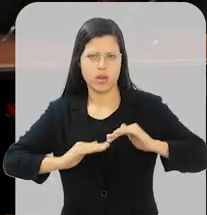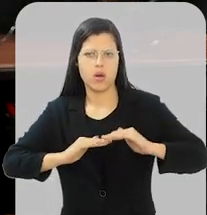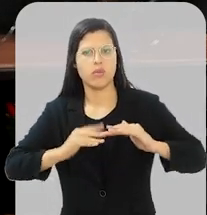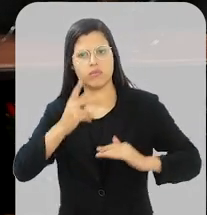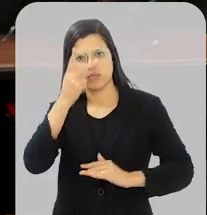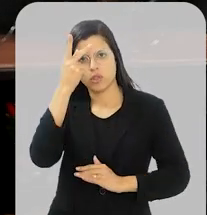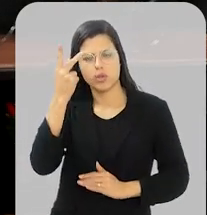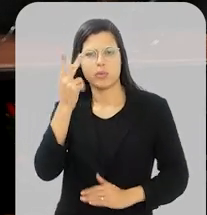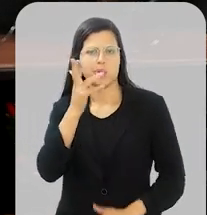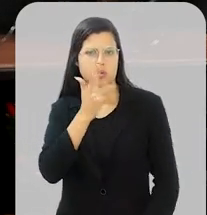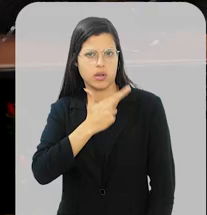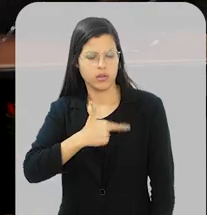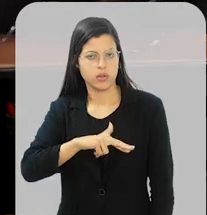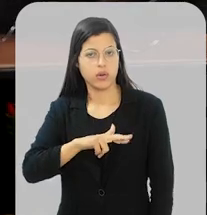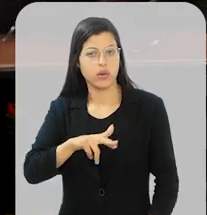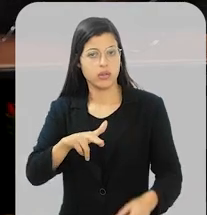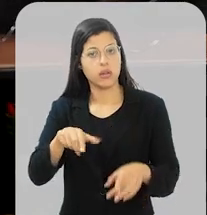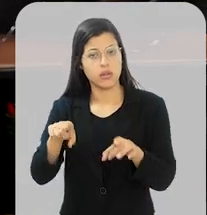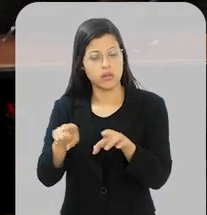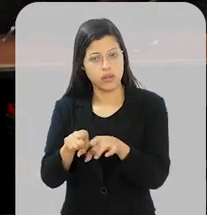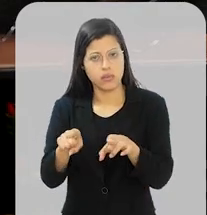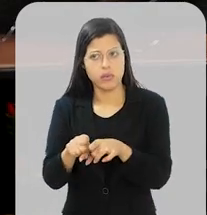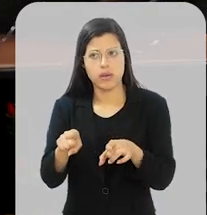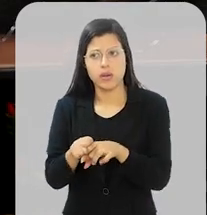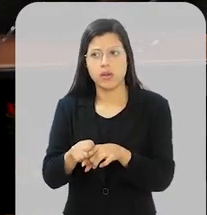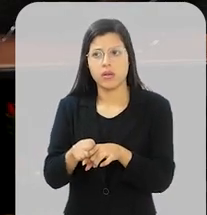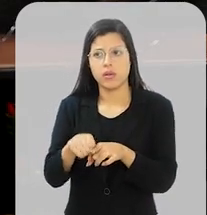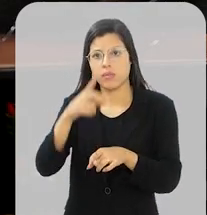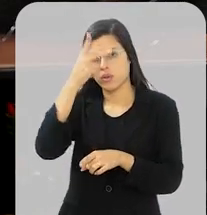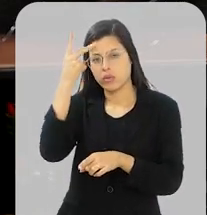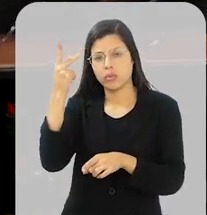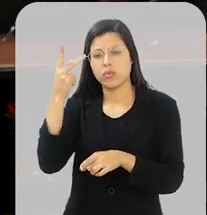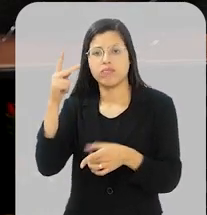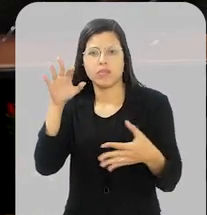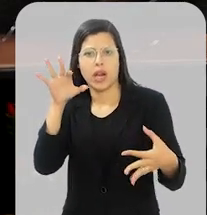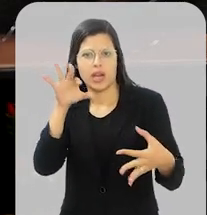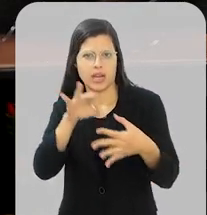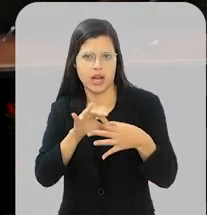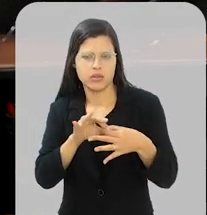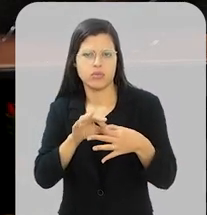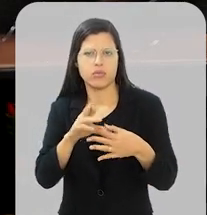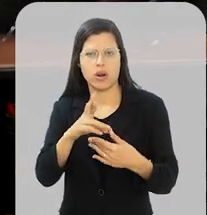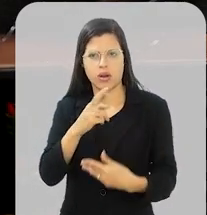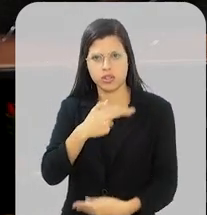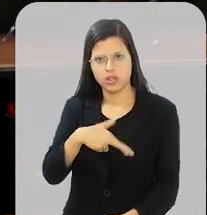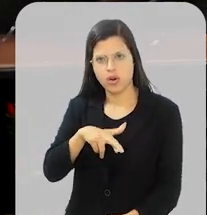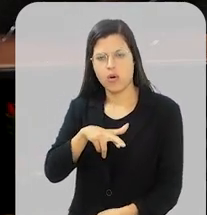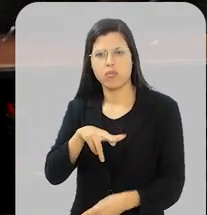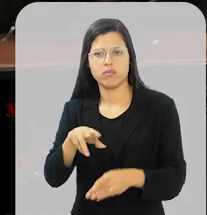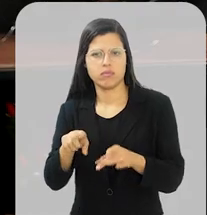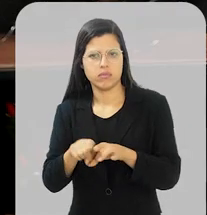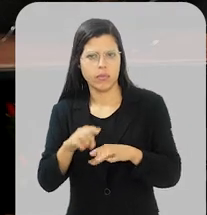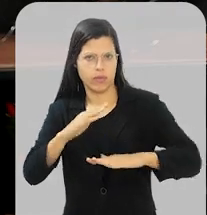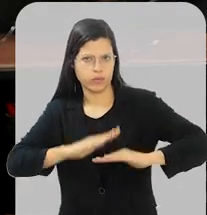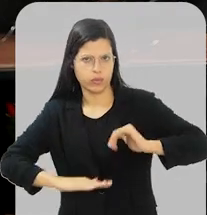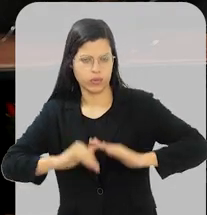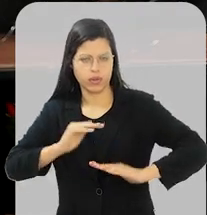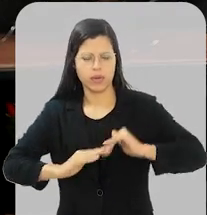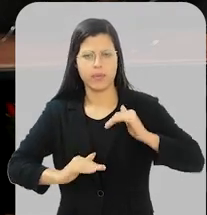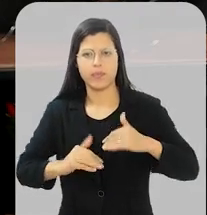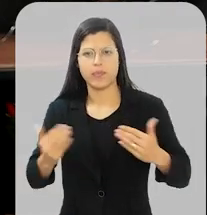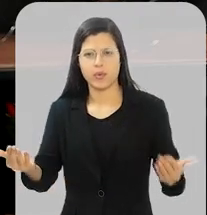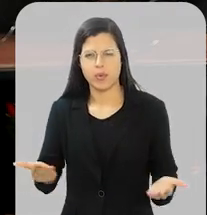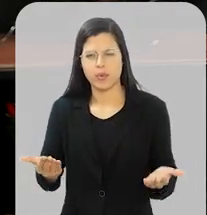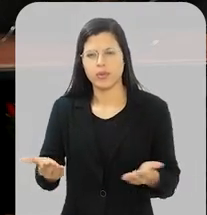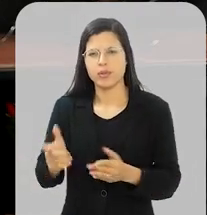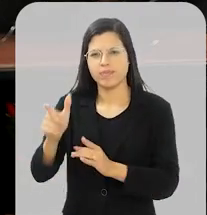dos religiosos e aqueles que também estão envolvidos nessa vida religiosa. Eu hoje fiz questão